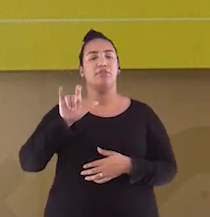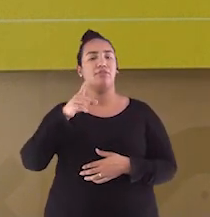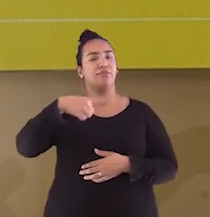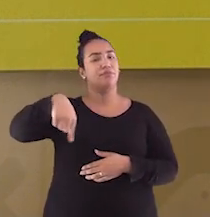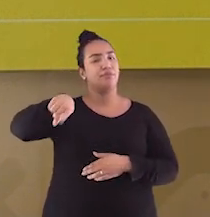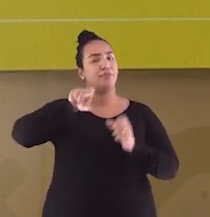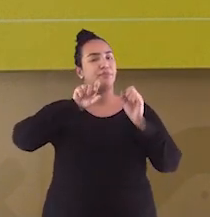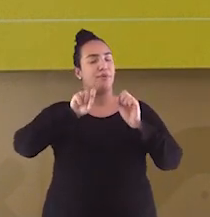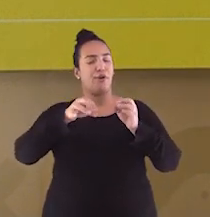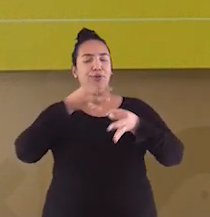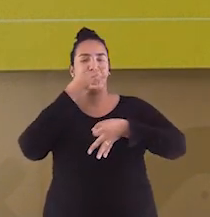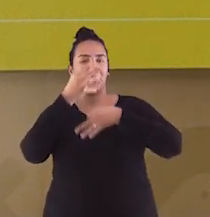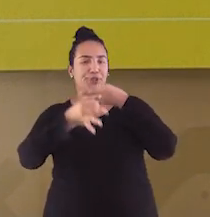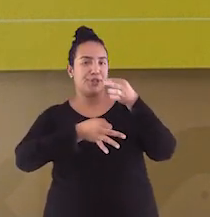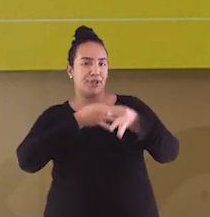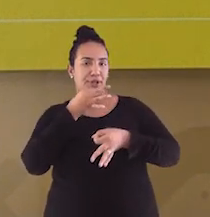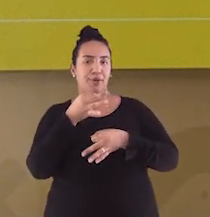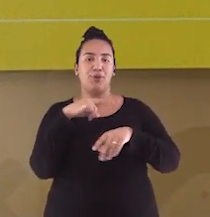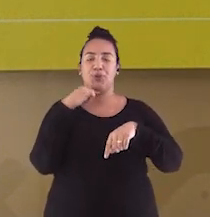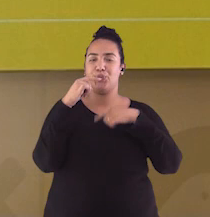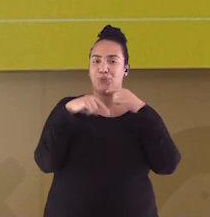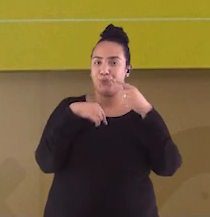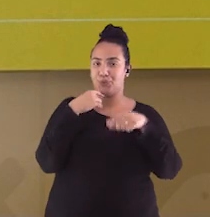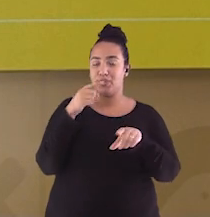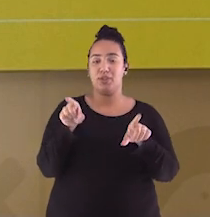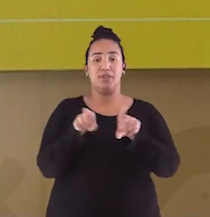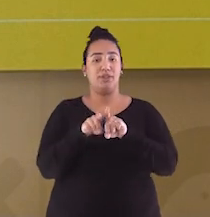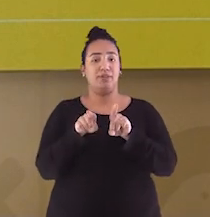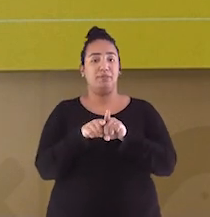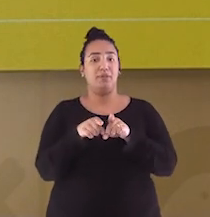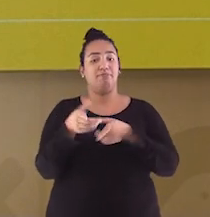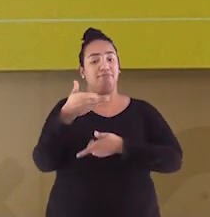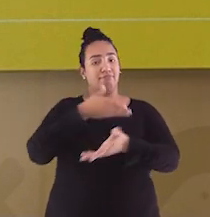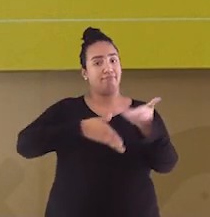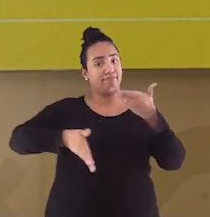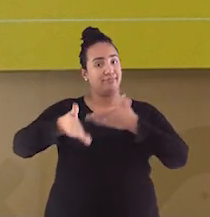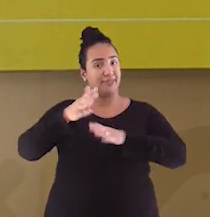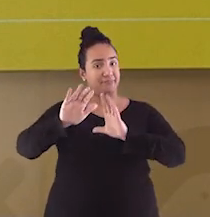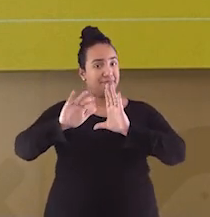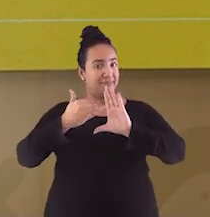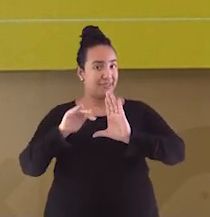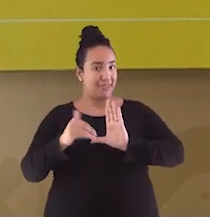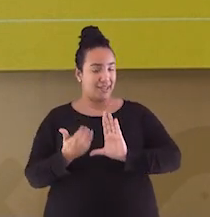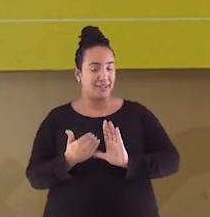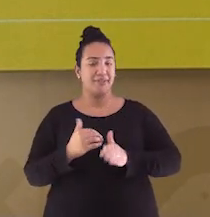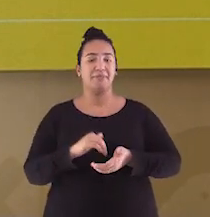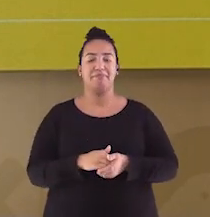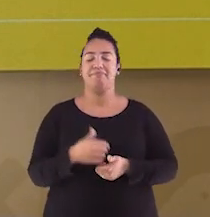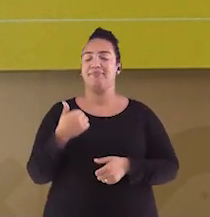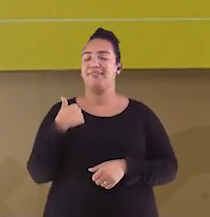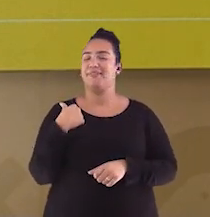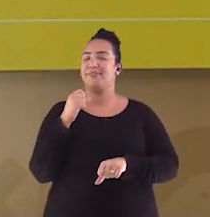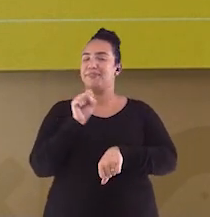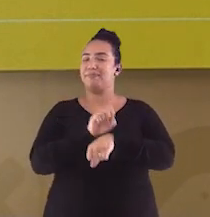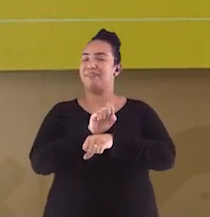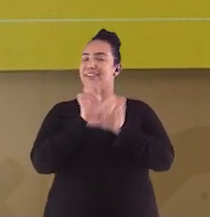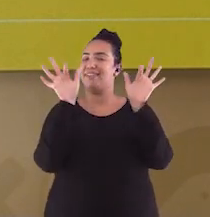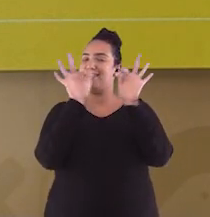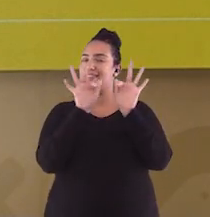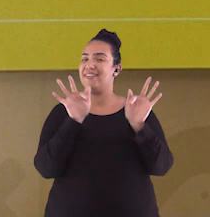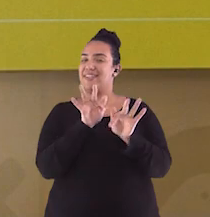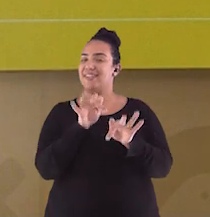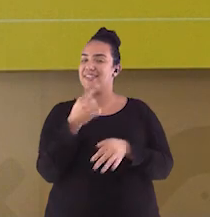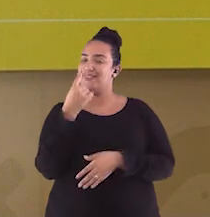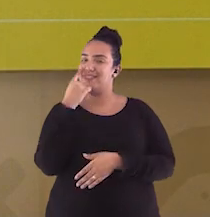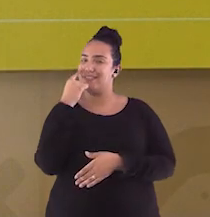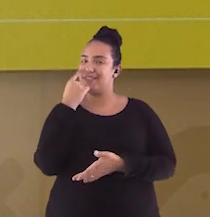nos enviar dúvidas e sugestões e compartilhar conosco suas interações durante as aulas. Vamos ficar muito felizes